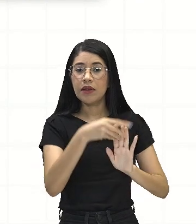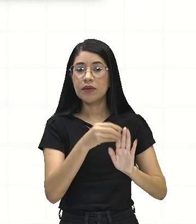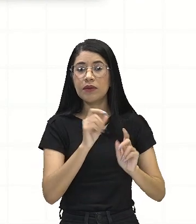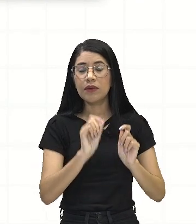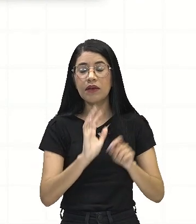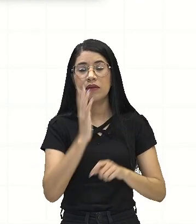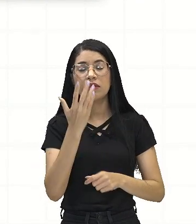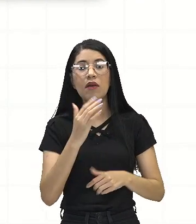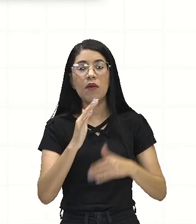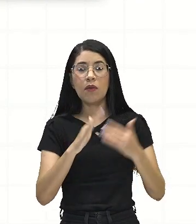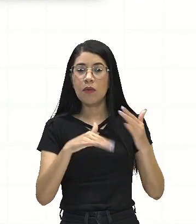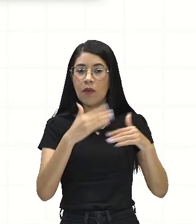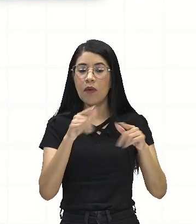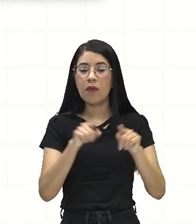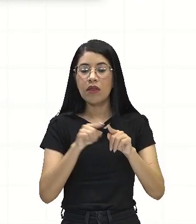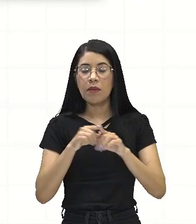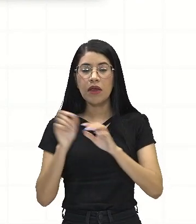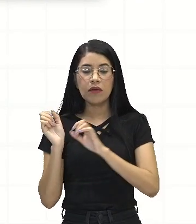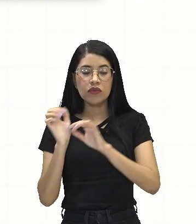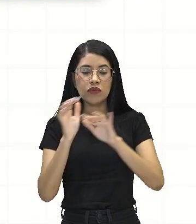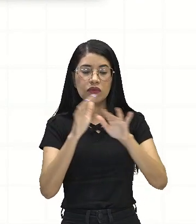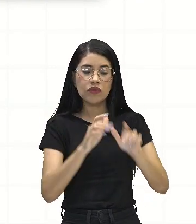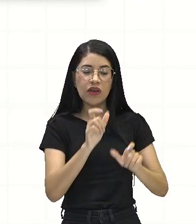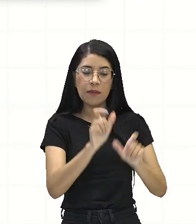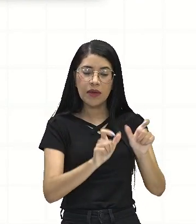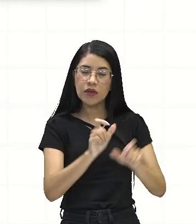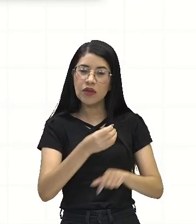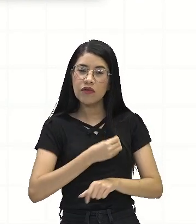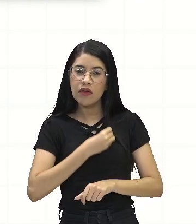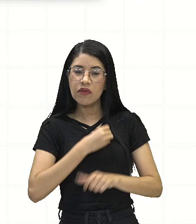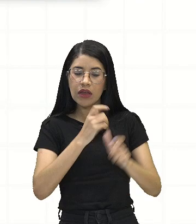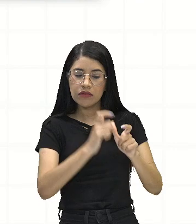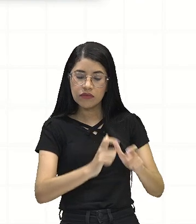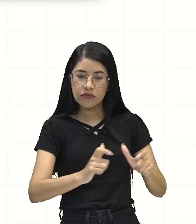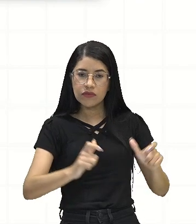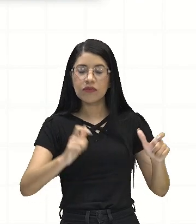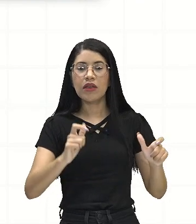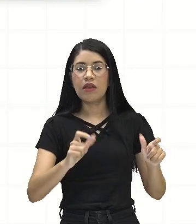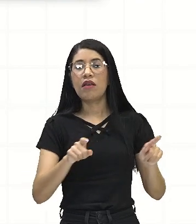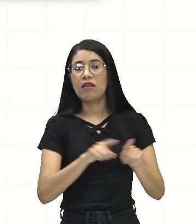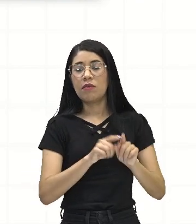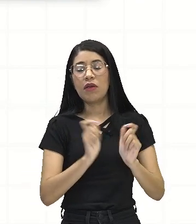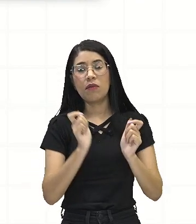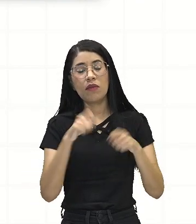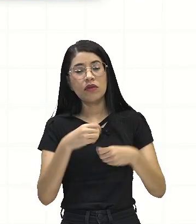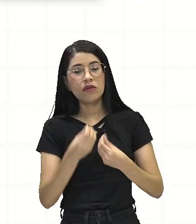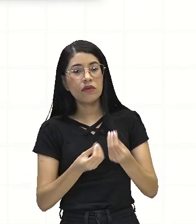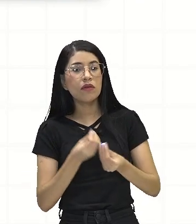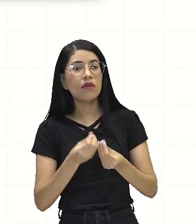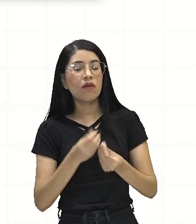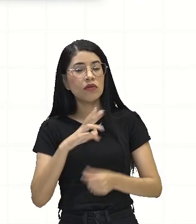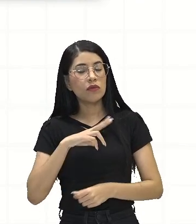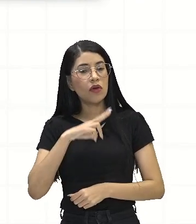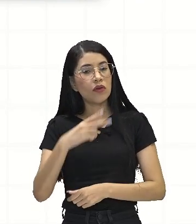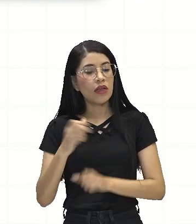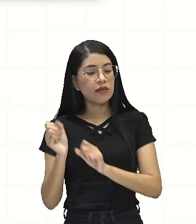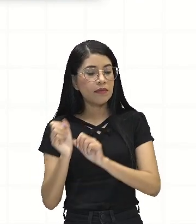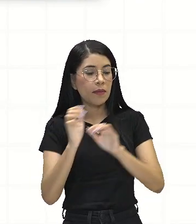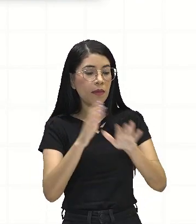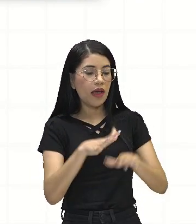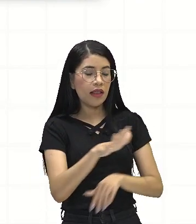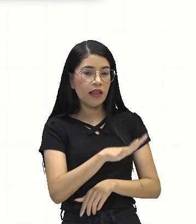da economia, o povoamento, a ocupação dessa região, né? Possibilitou aí a ocupação da Amazônia pelos portugueses, que durante